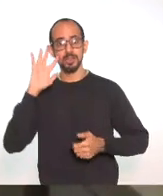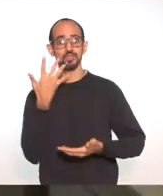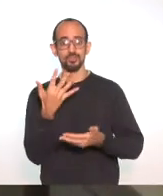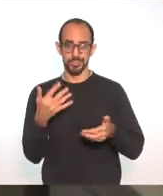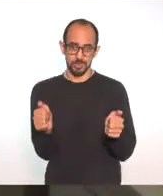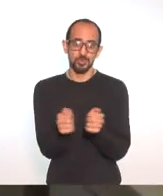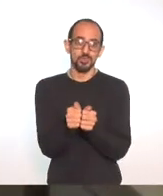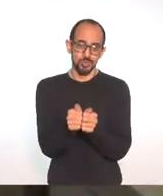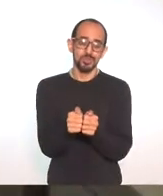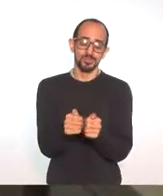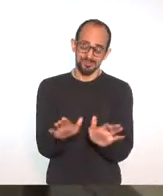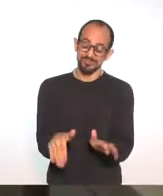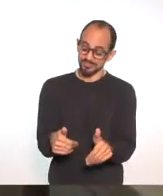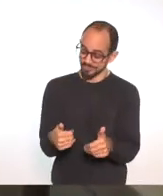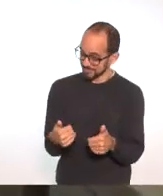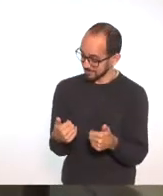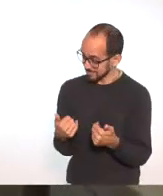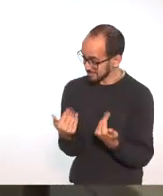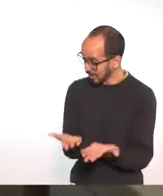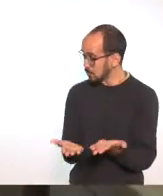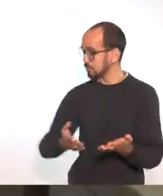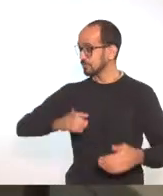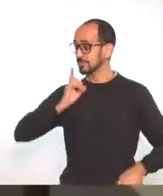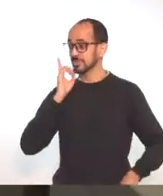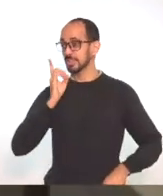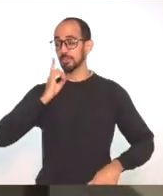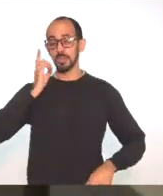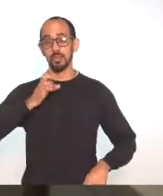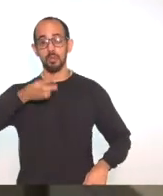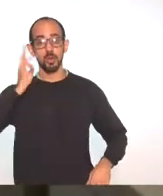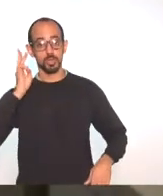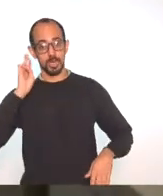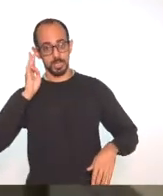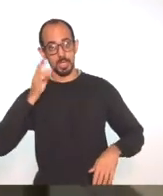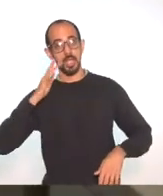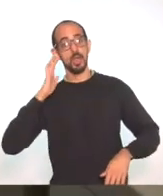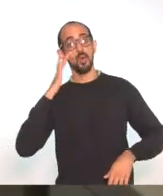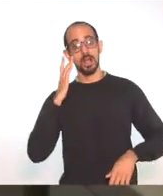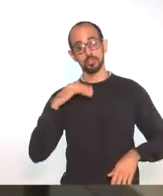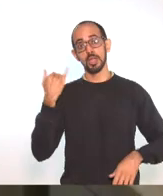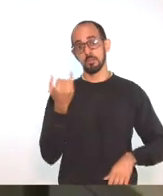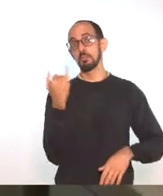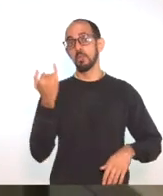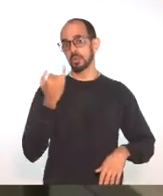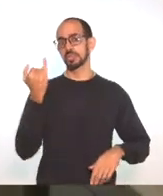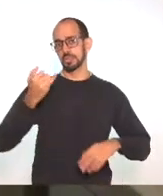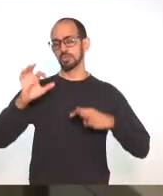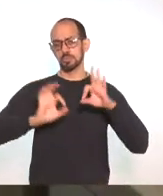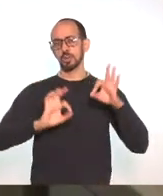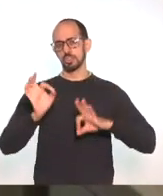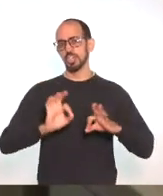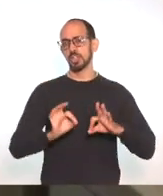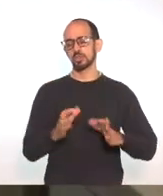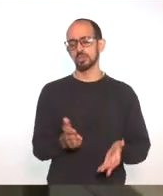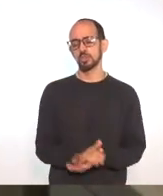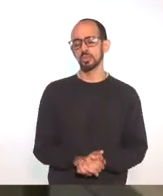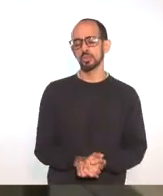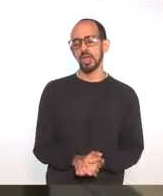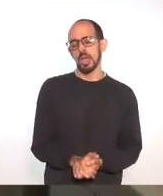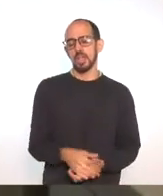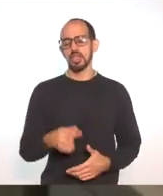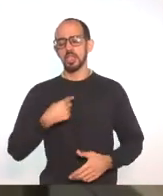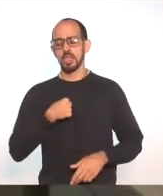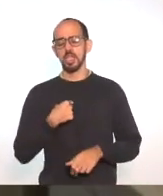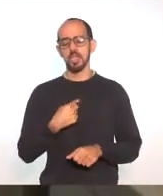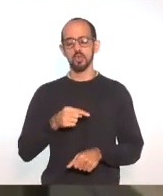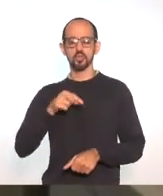que eu acho o projeto pertinente um grande defensor da lei